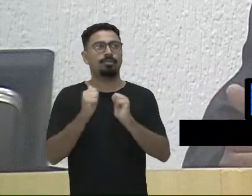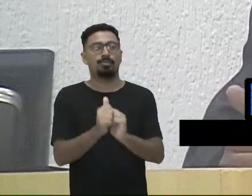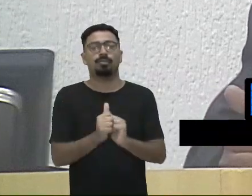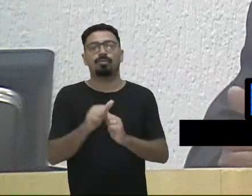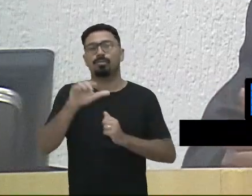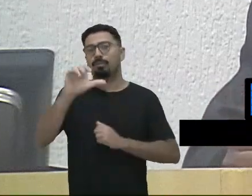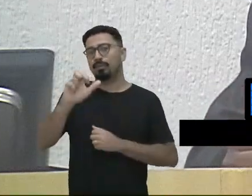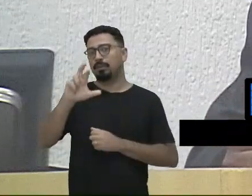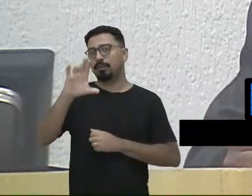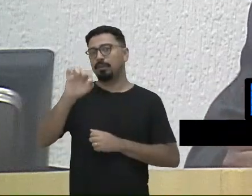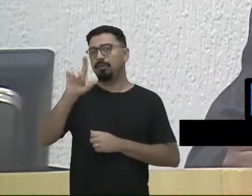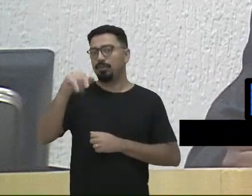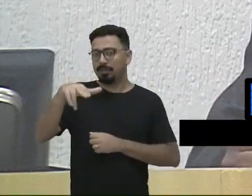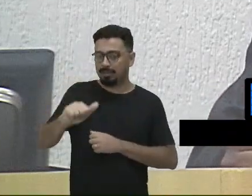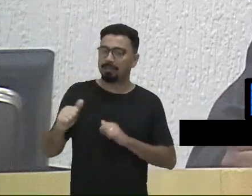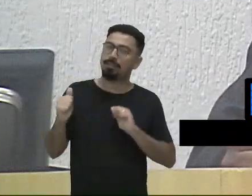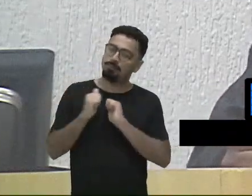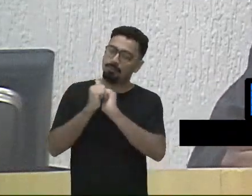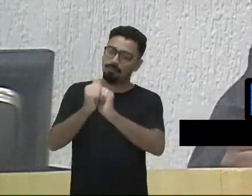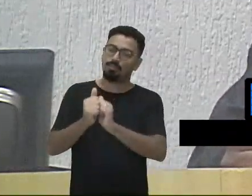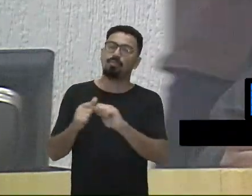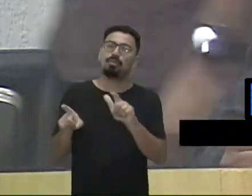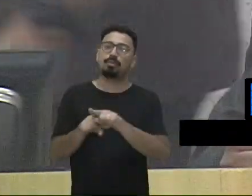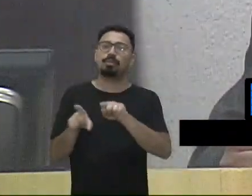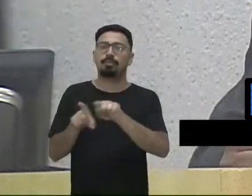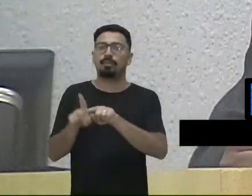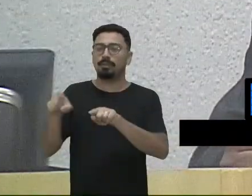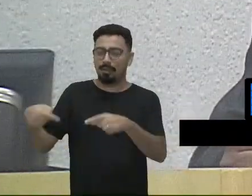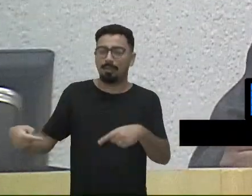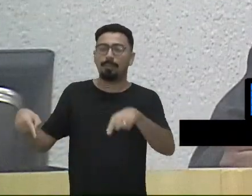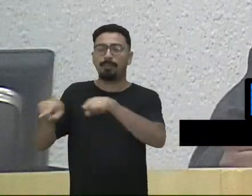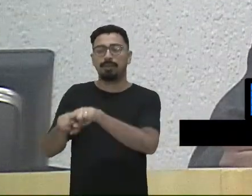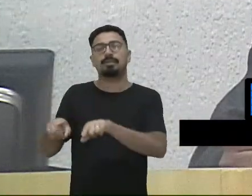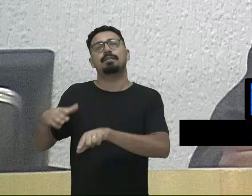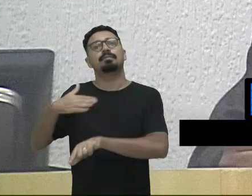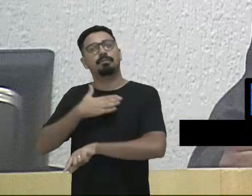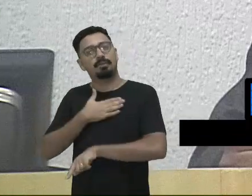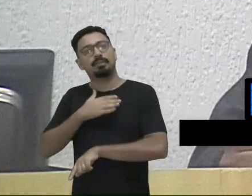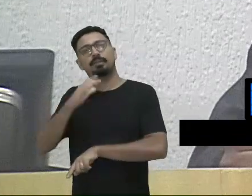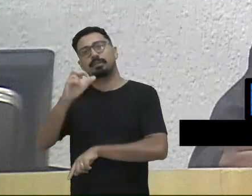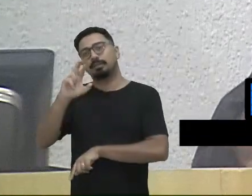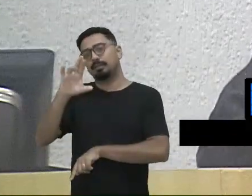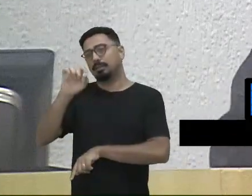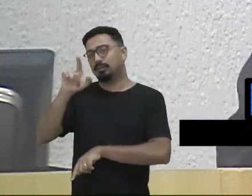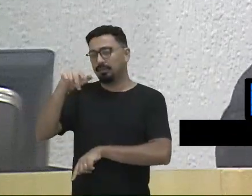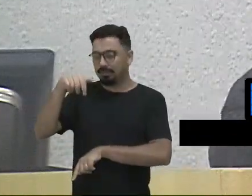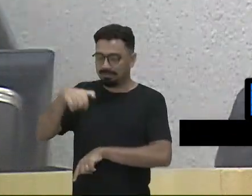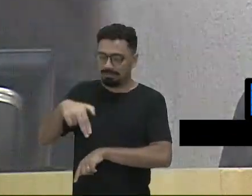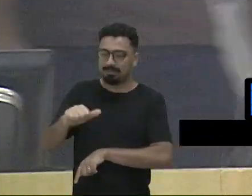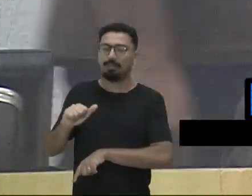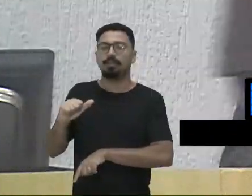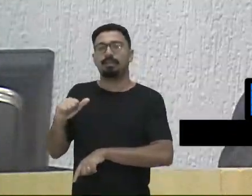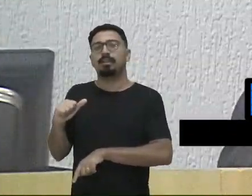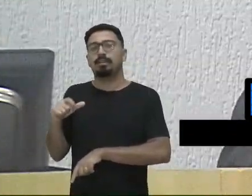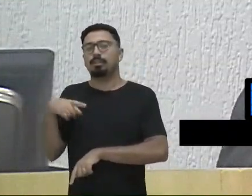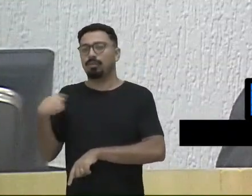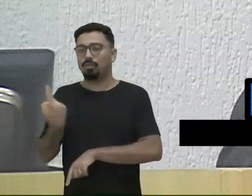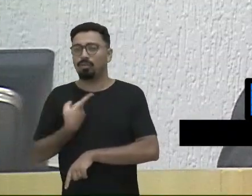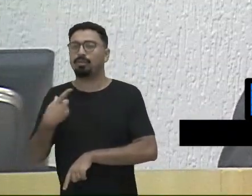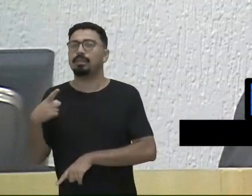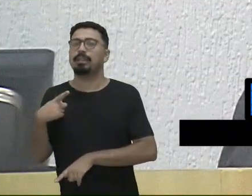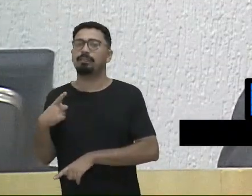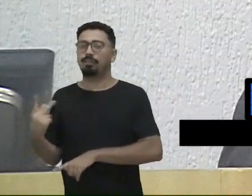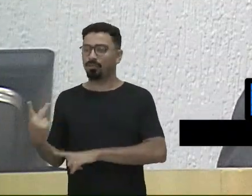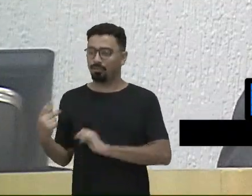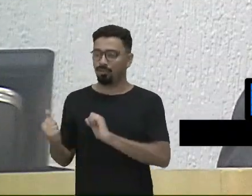Carolina Dátula foi uma pessoa que me acompanhou bastante nisso, uma parceira também, pessoa com quem eu tenho orgulho de dividir muitos momentos de luta,